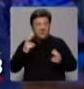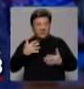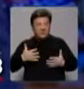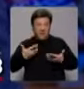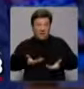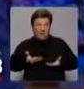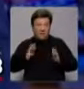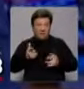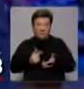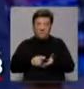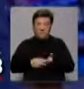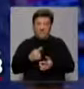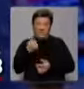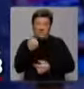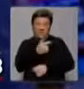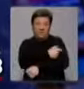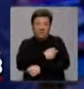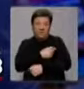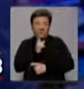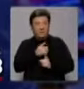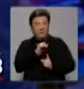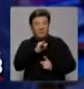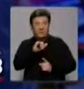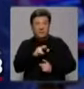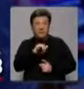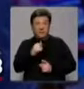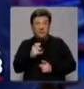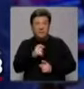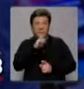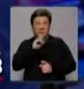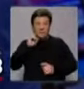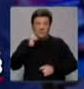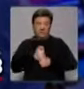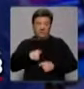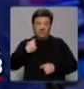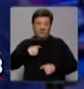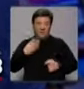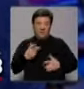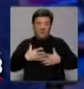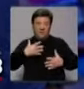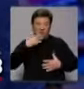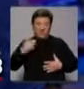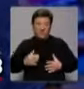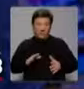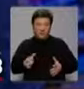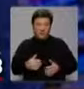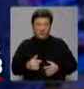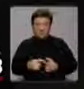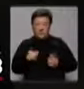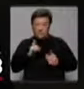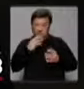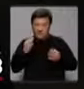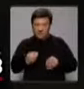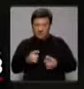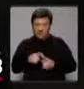altura quando falta um deputado para que o ciza possa reclamar maioria absoluta não é certo que